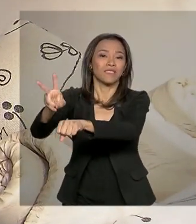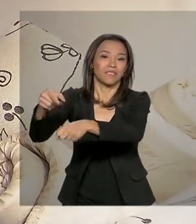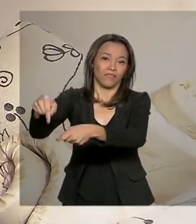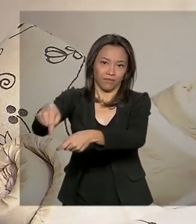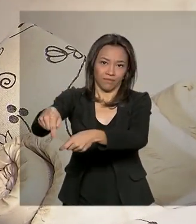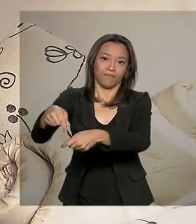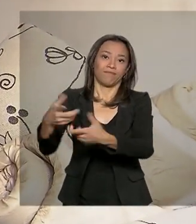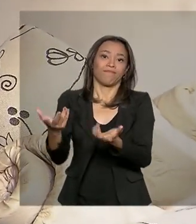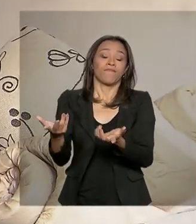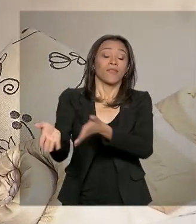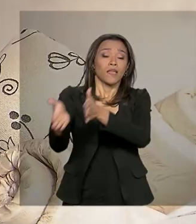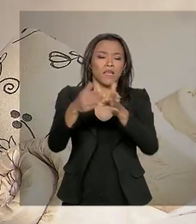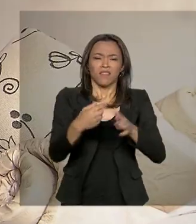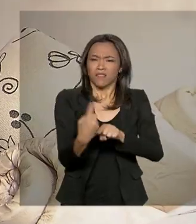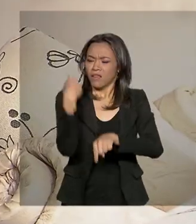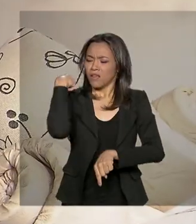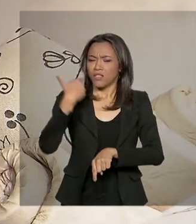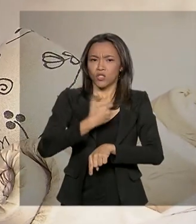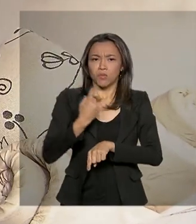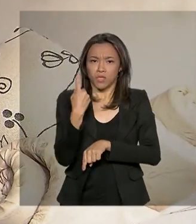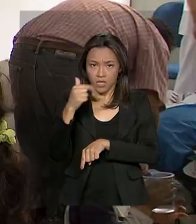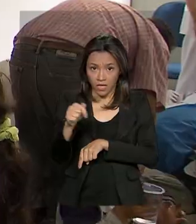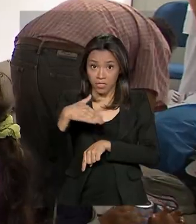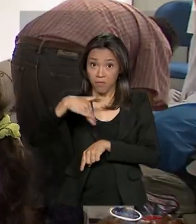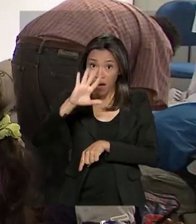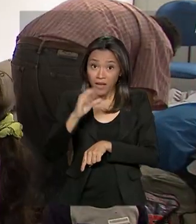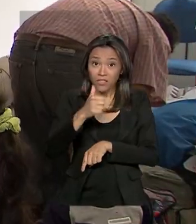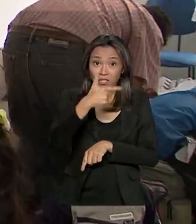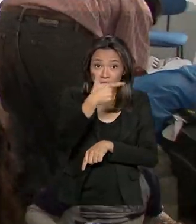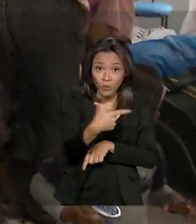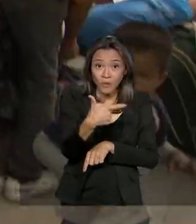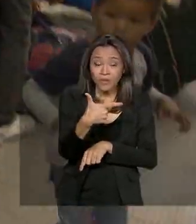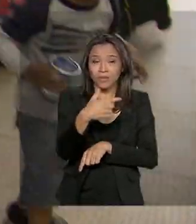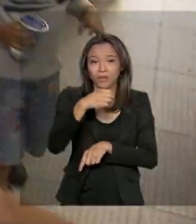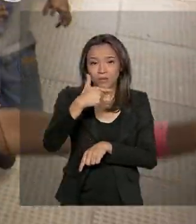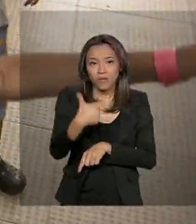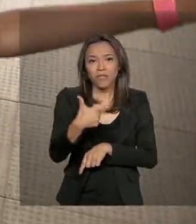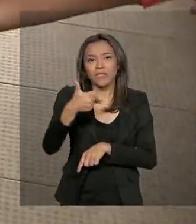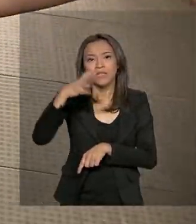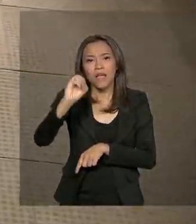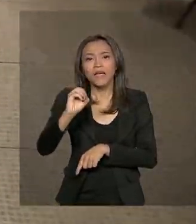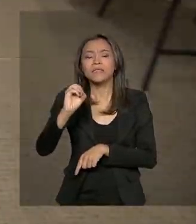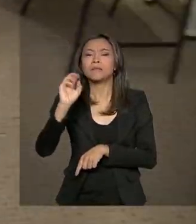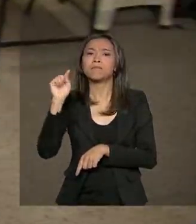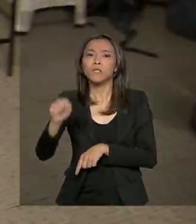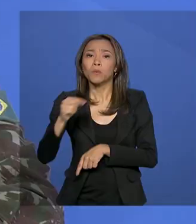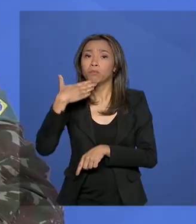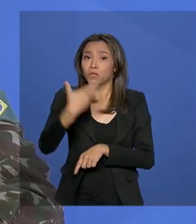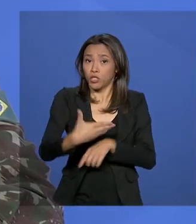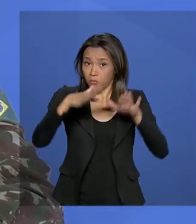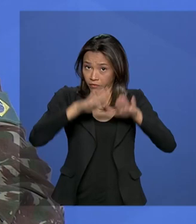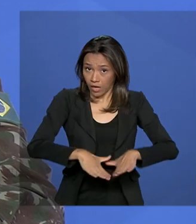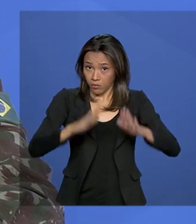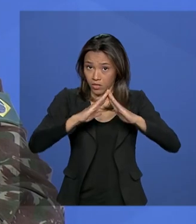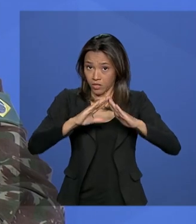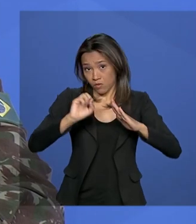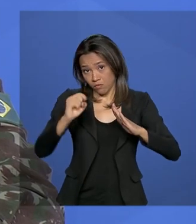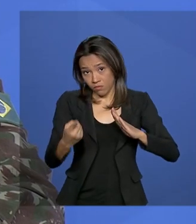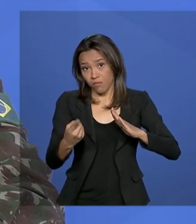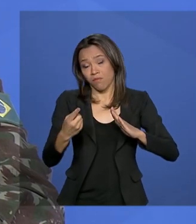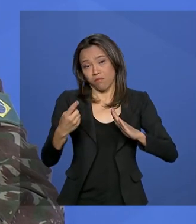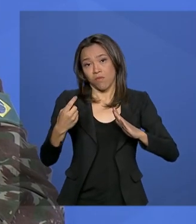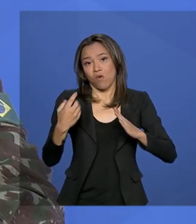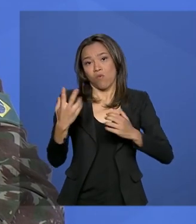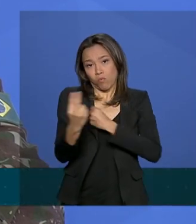2017, mais de 210 mil solicitaram refúgio ou residência no Brasil. A Polícia Federal faz o